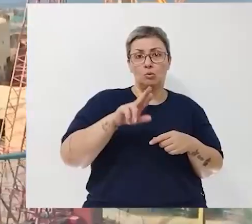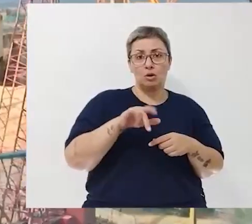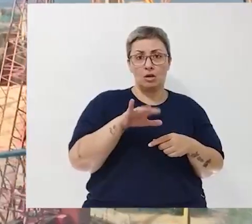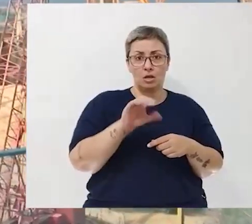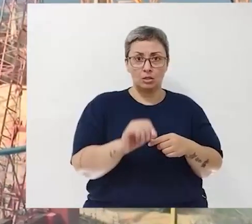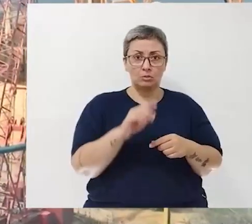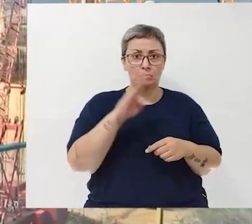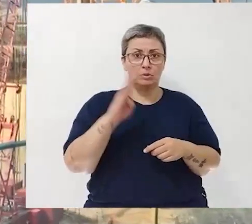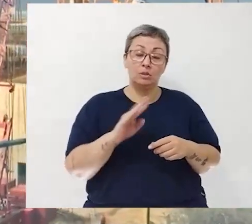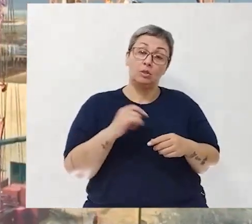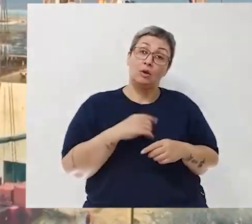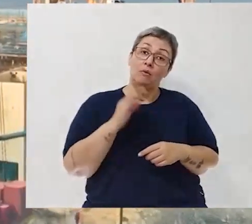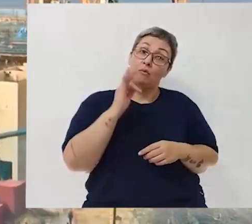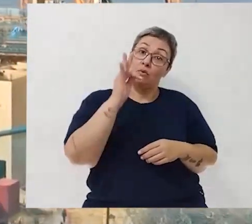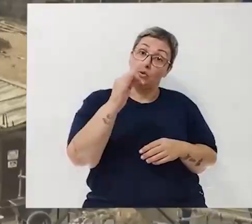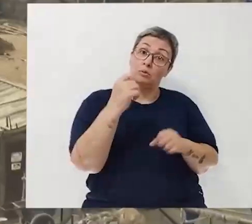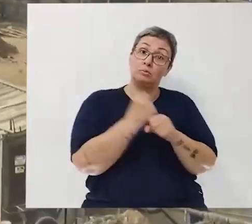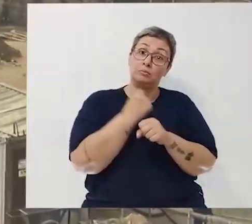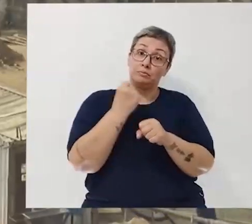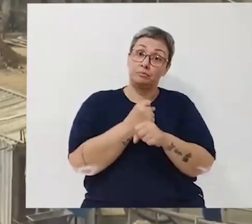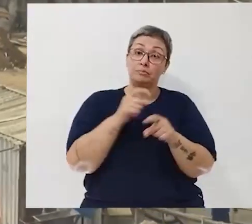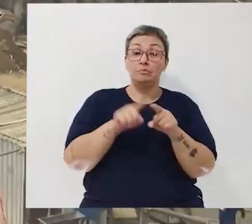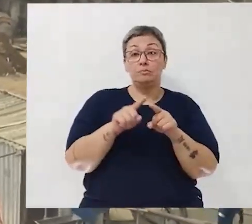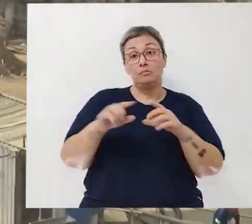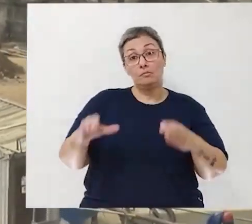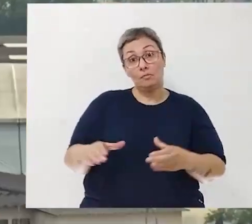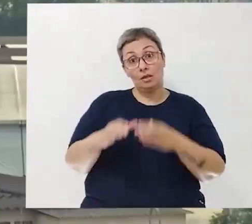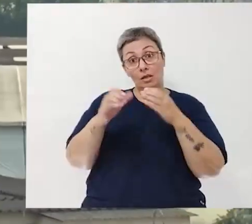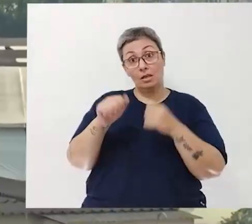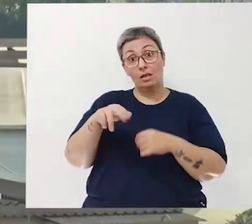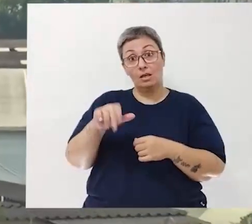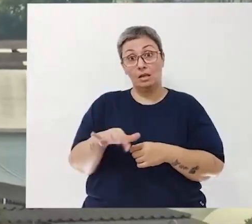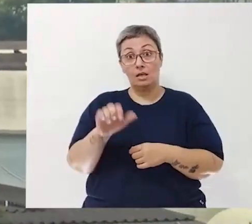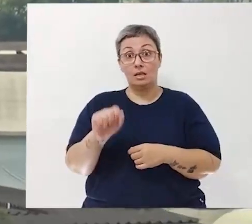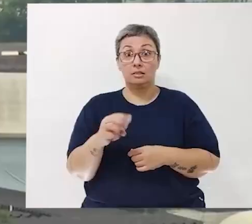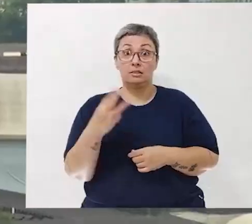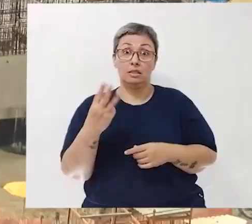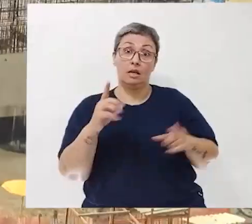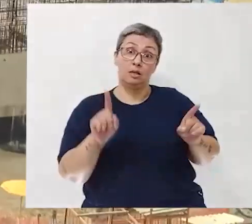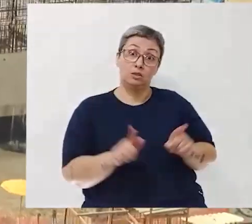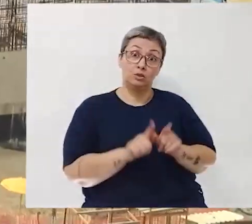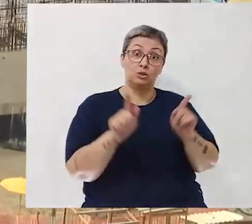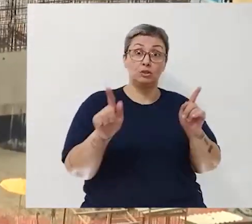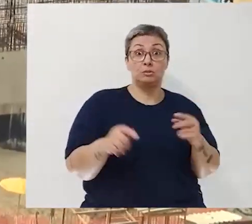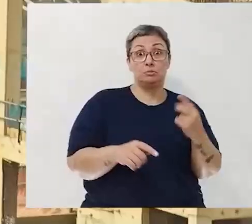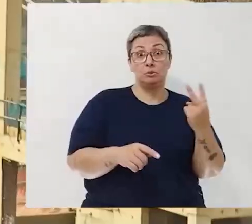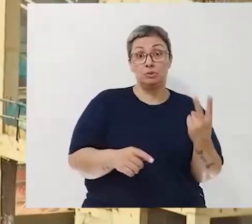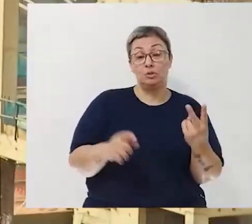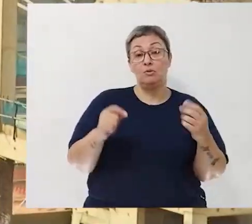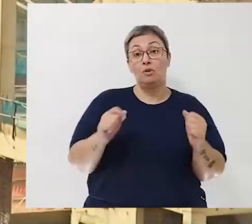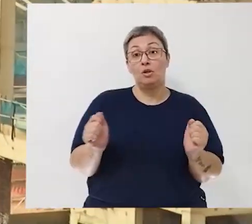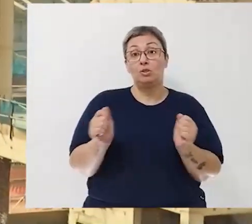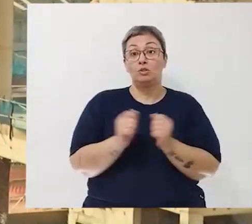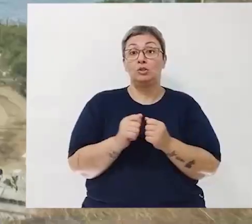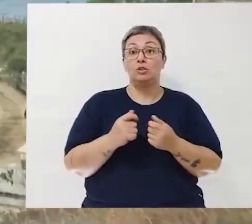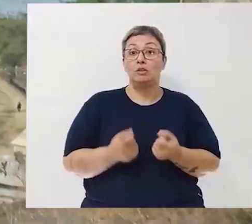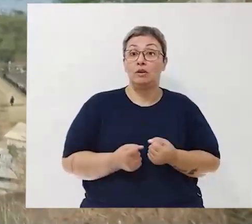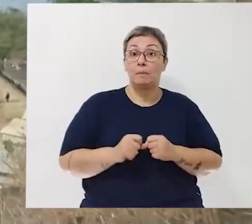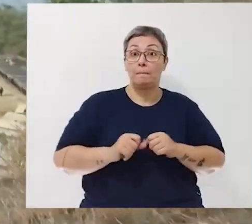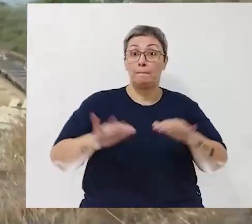Brasil. O futuro também está em obras. A usina de Angra 3, irmã gêmea de Angra 2. Com ela, o complexo nuclear vai